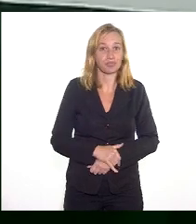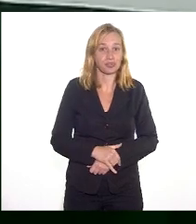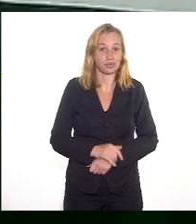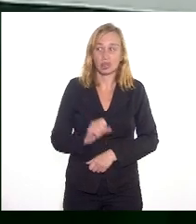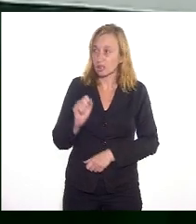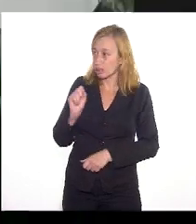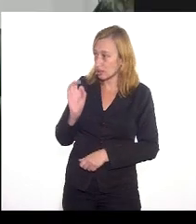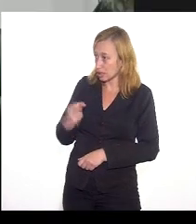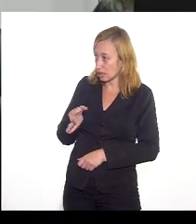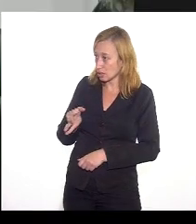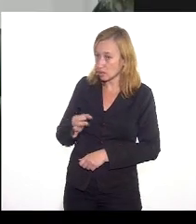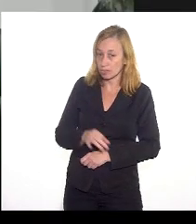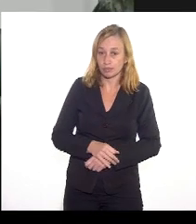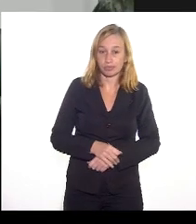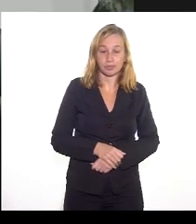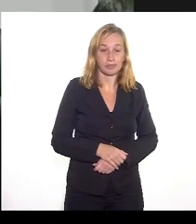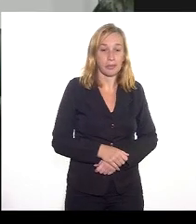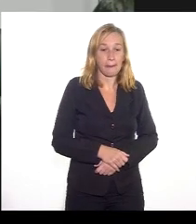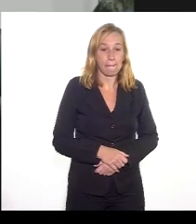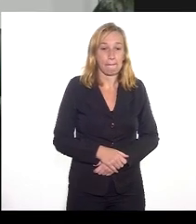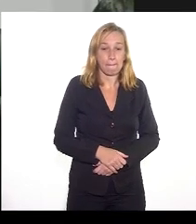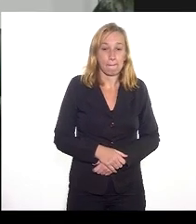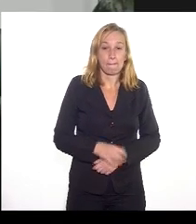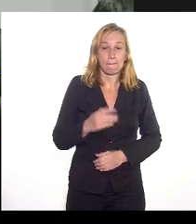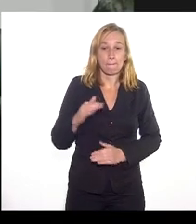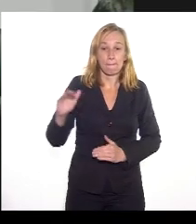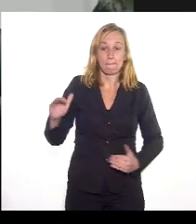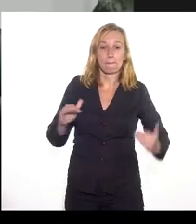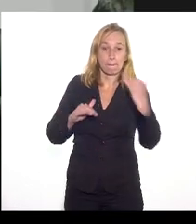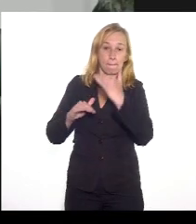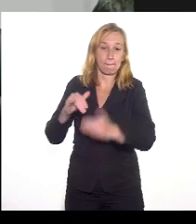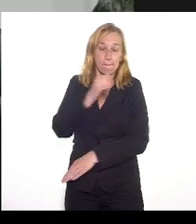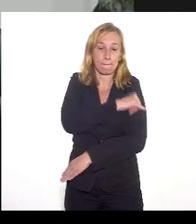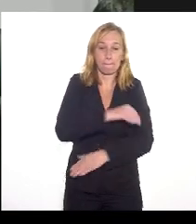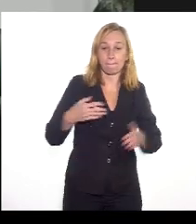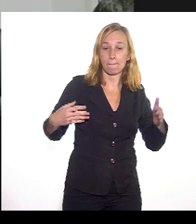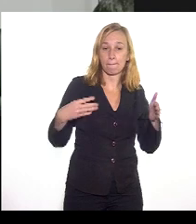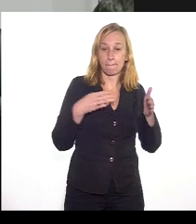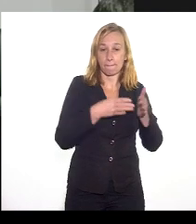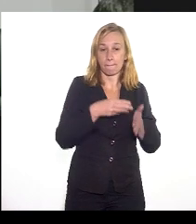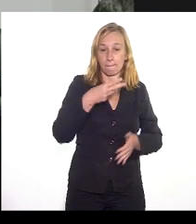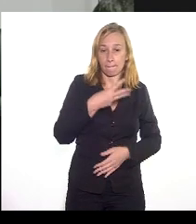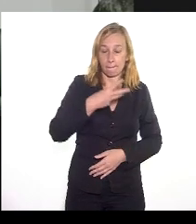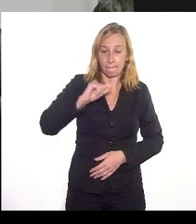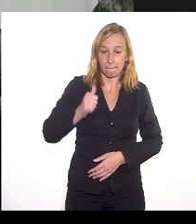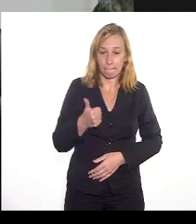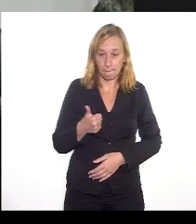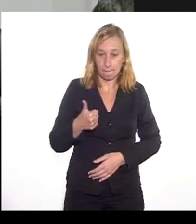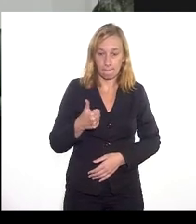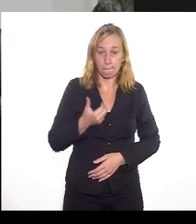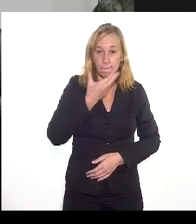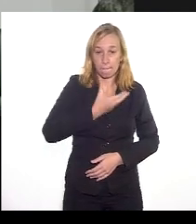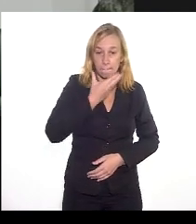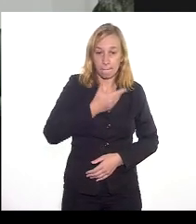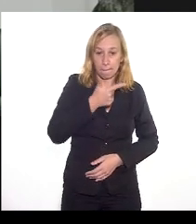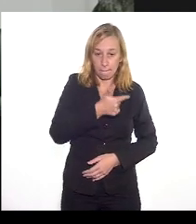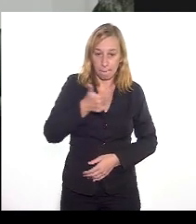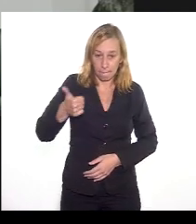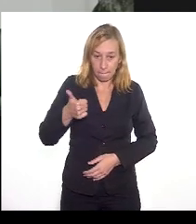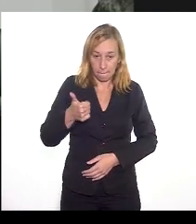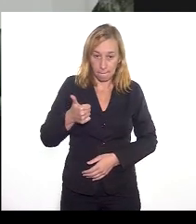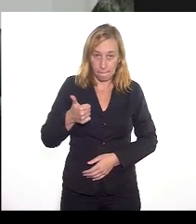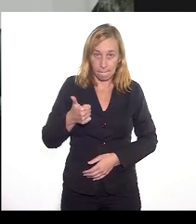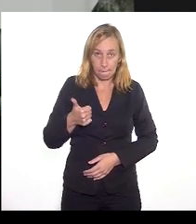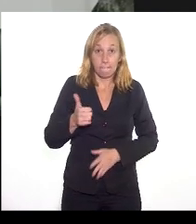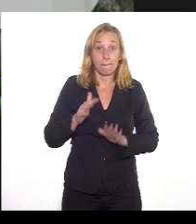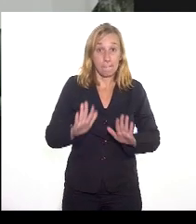ou não? Não, o Supera Rio vai até 31 de dezembro de 2021.